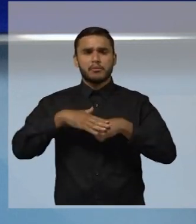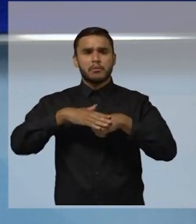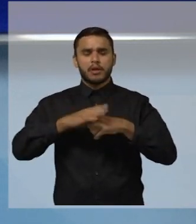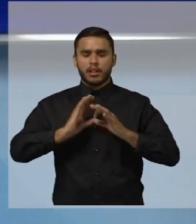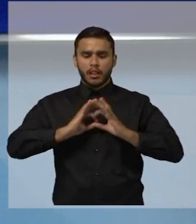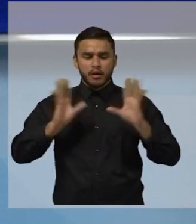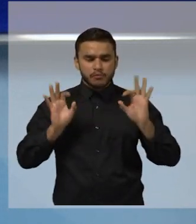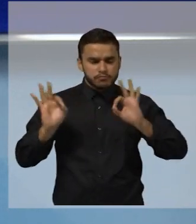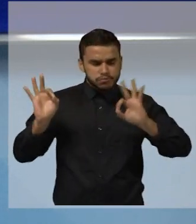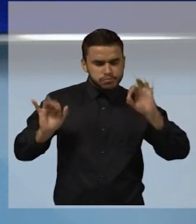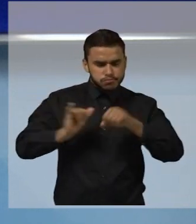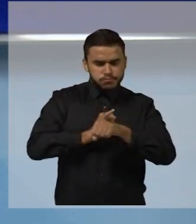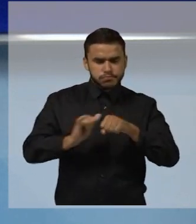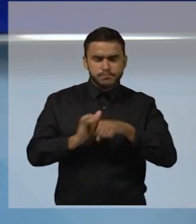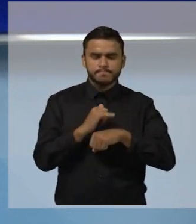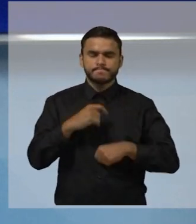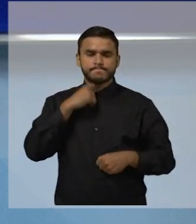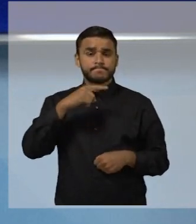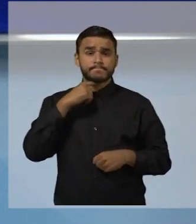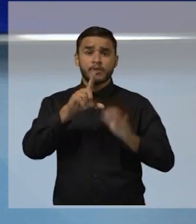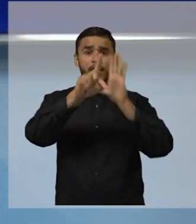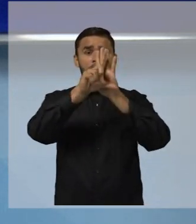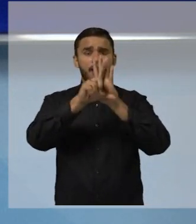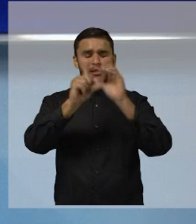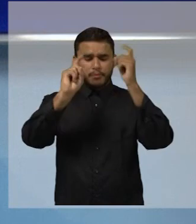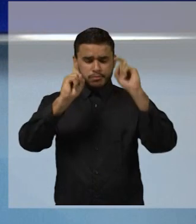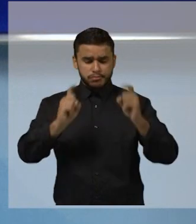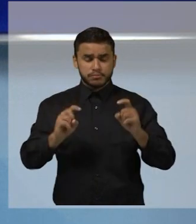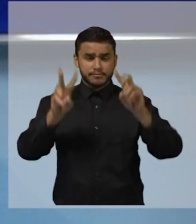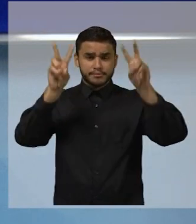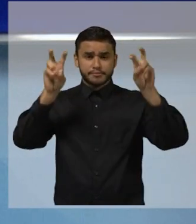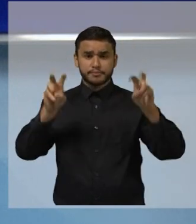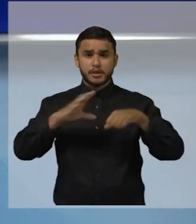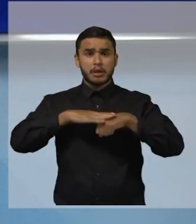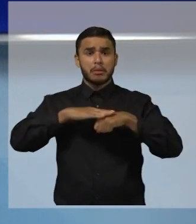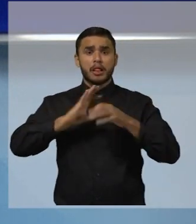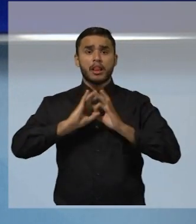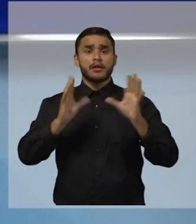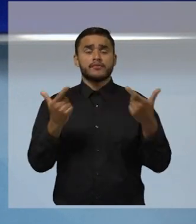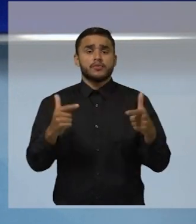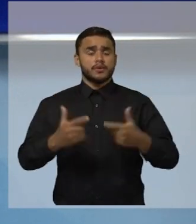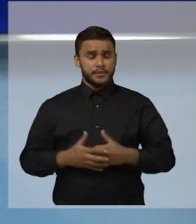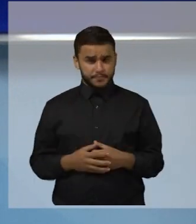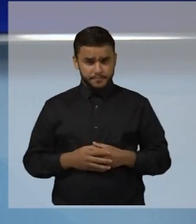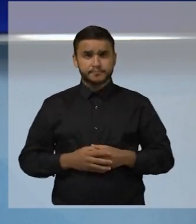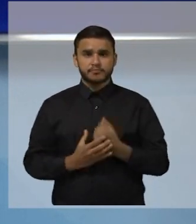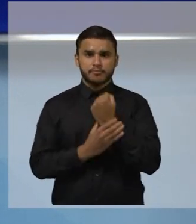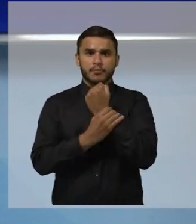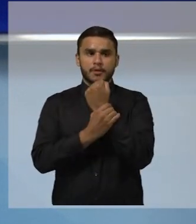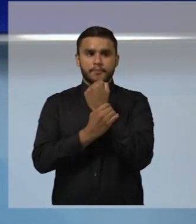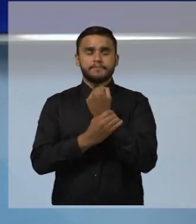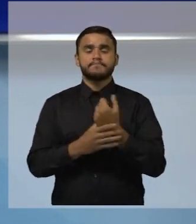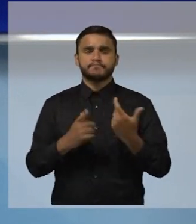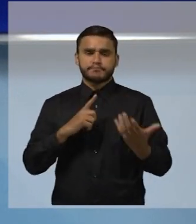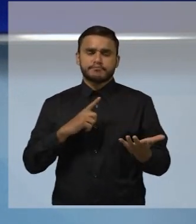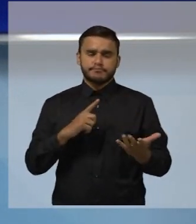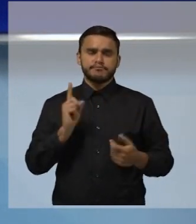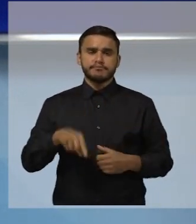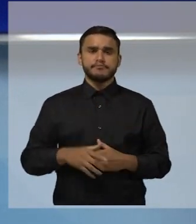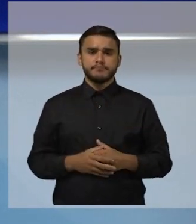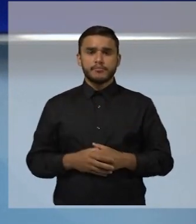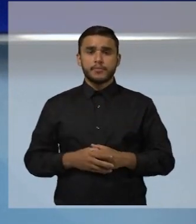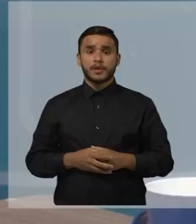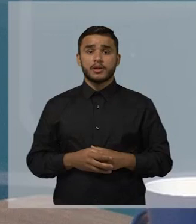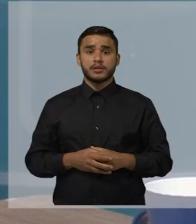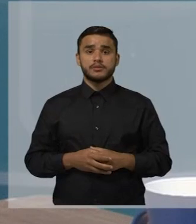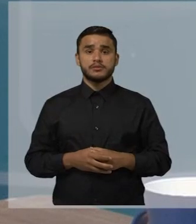de autonomia dos estados para legislar sobre determinadas matérias, e citei especificamente a questão